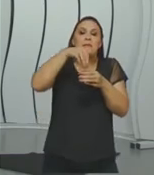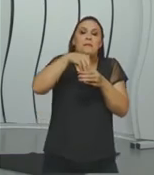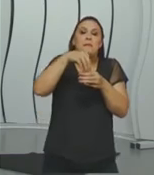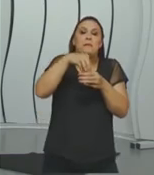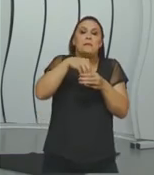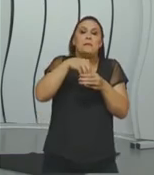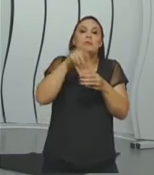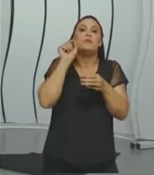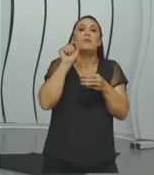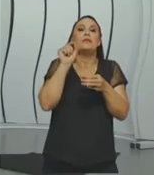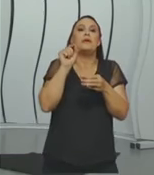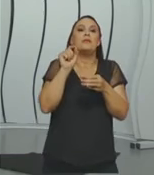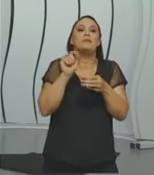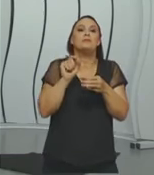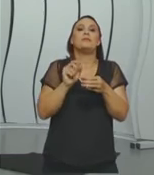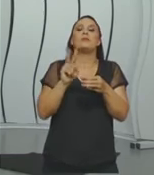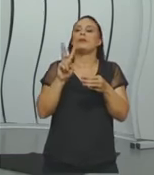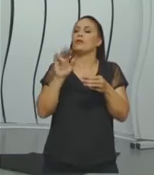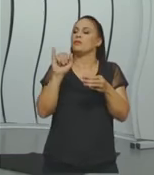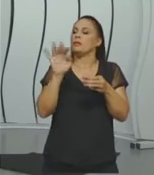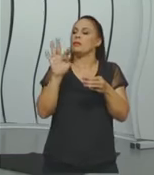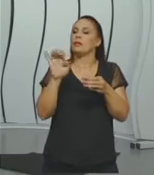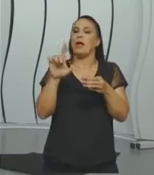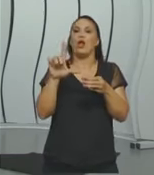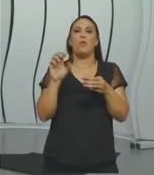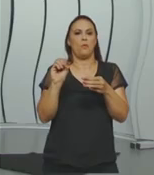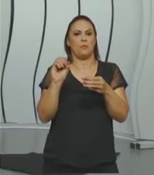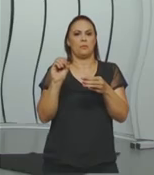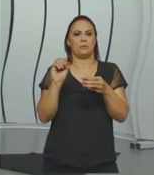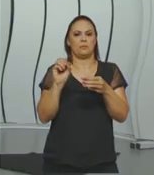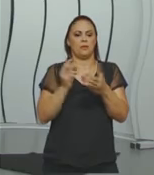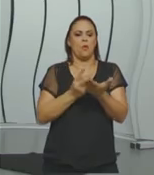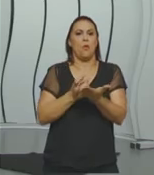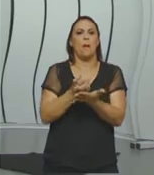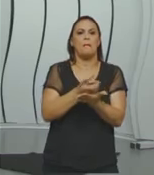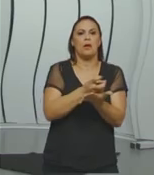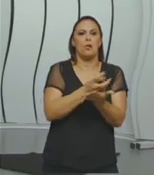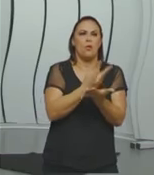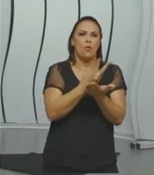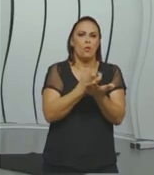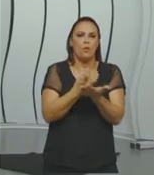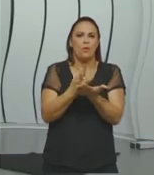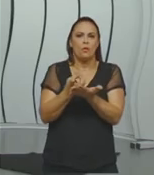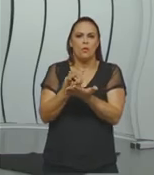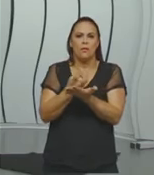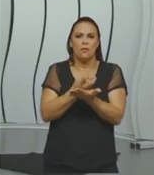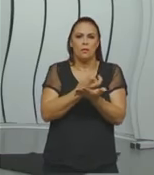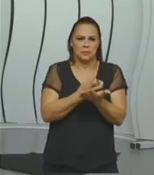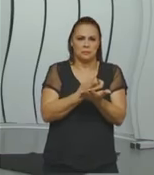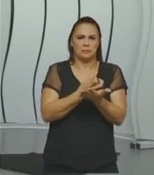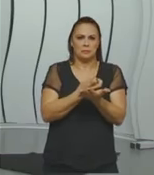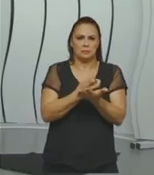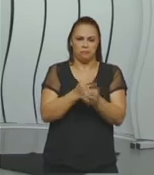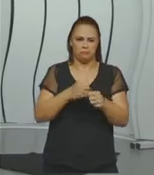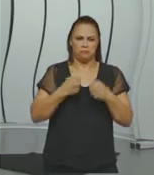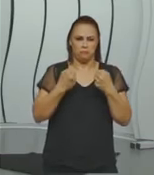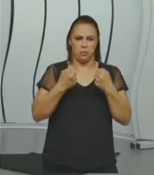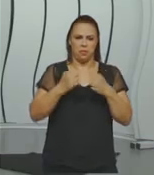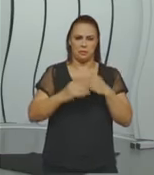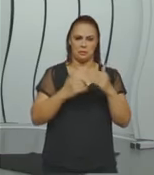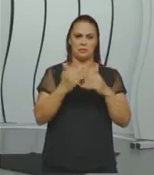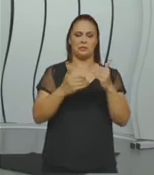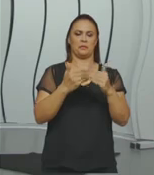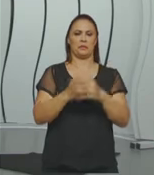quê? A presença do vitelo que vai nutrir o embrião. Por isso que a gente chama de ovovivíparo. E quando nós chamamos